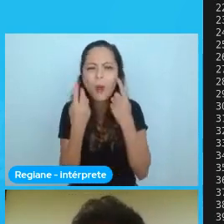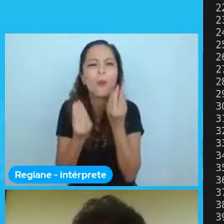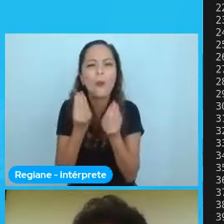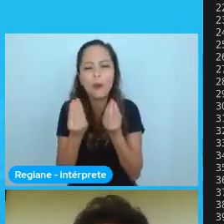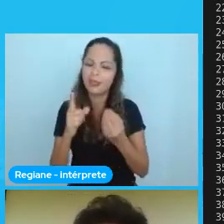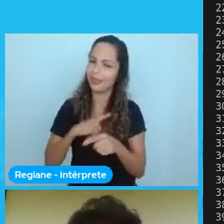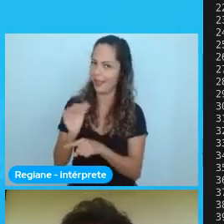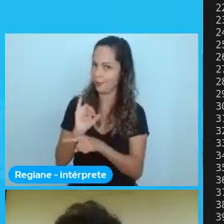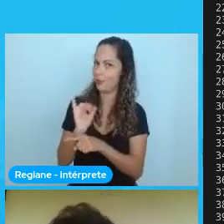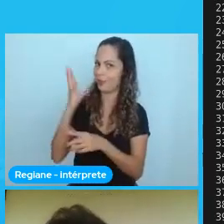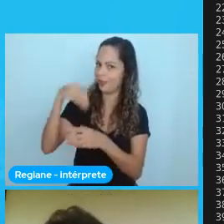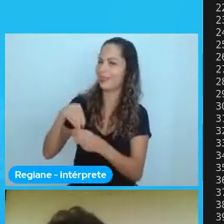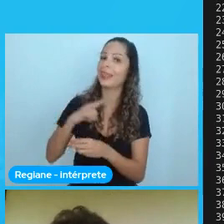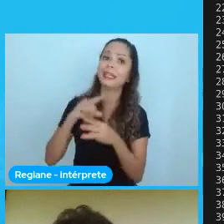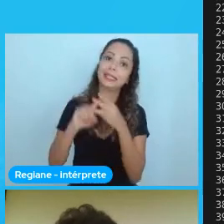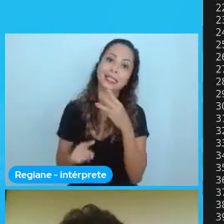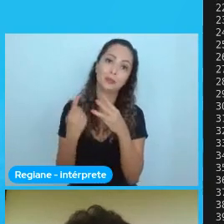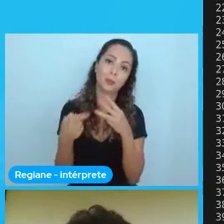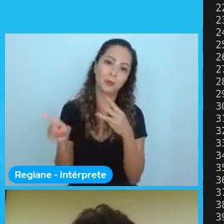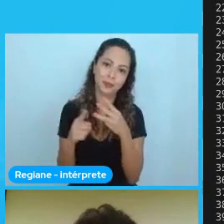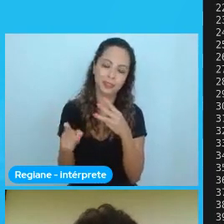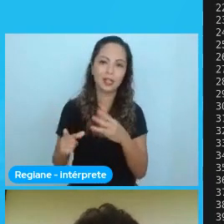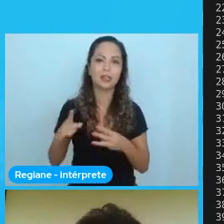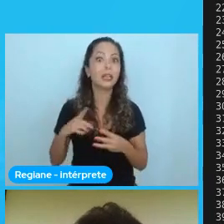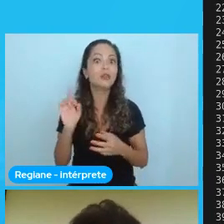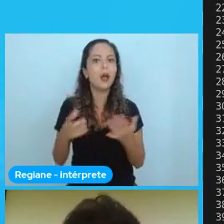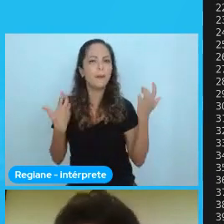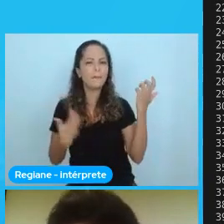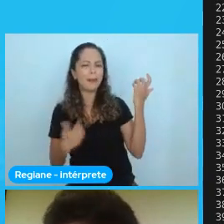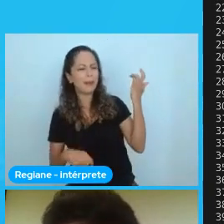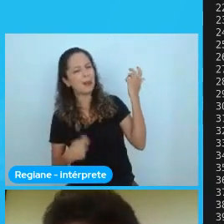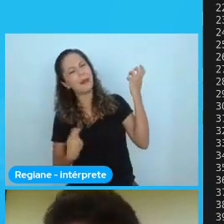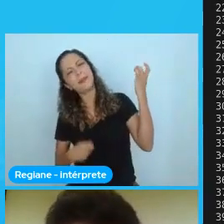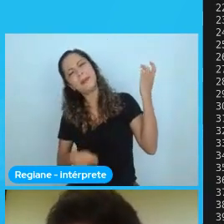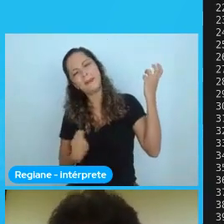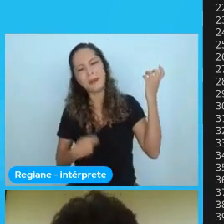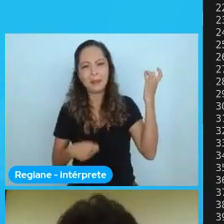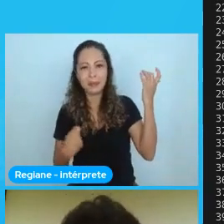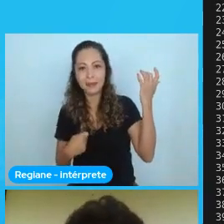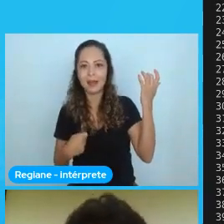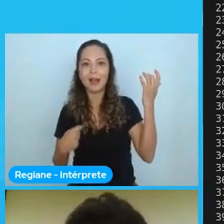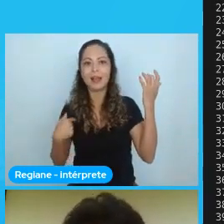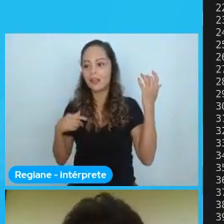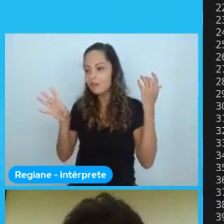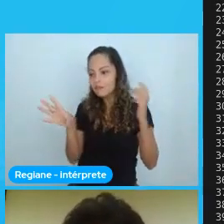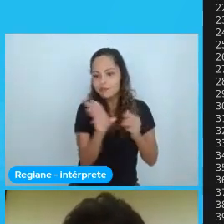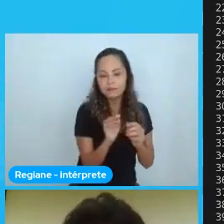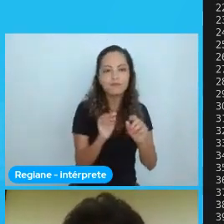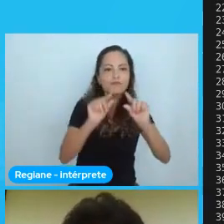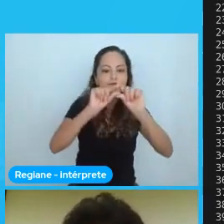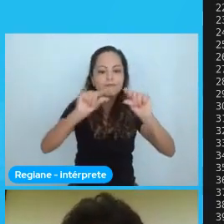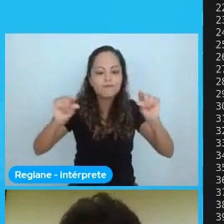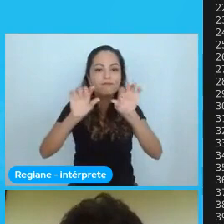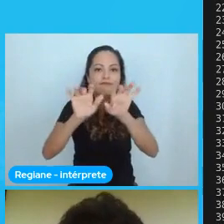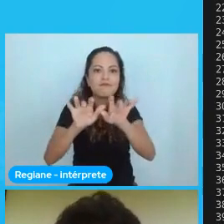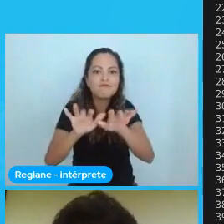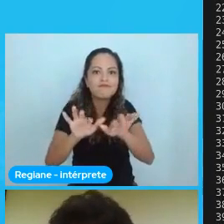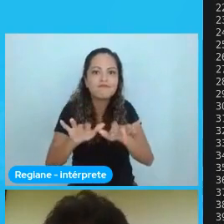E tem essa parte que só tem guitarra. Eu peguei e fiz um sample aqui, tá ligado? E olha que doido.